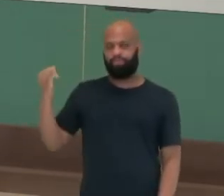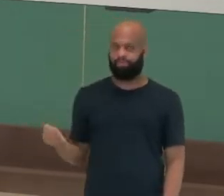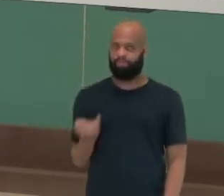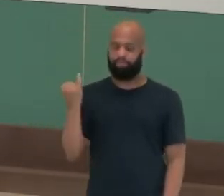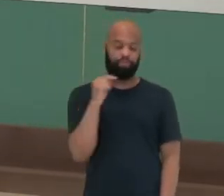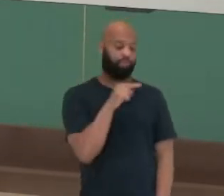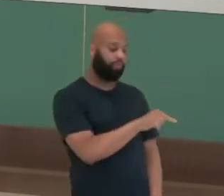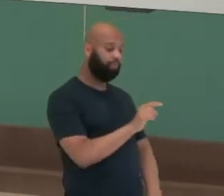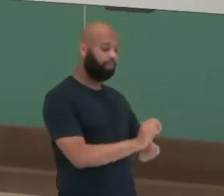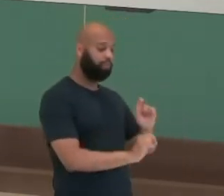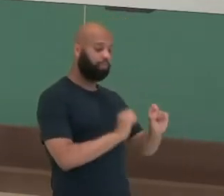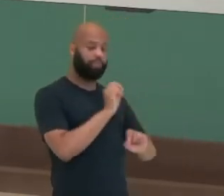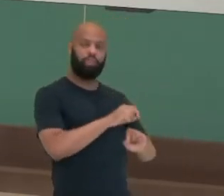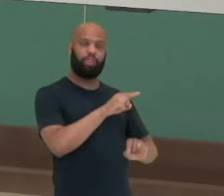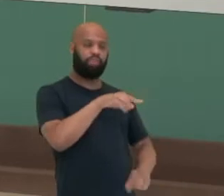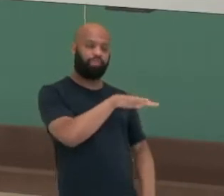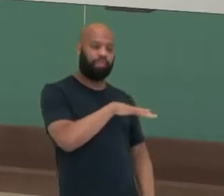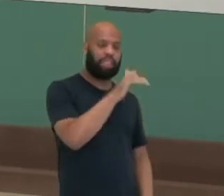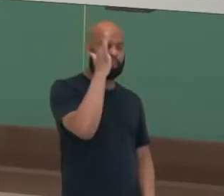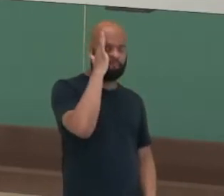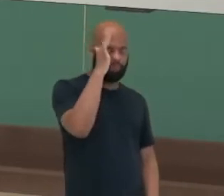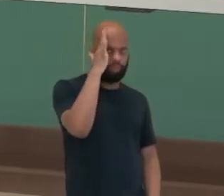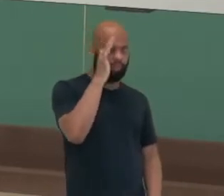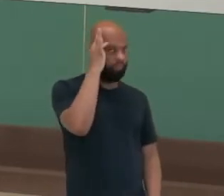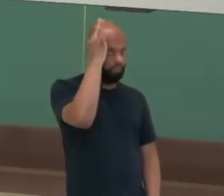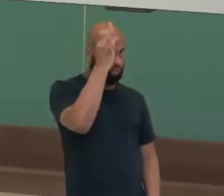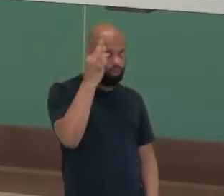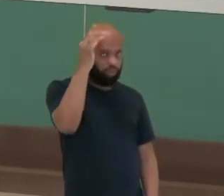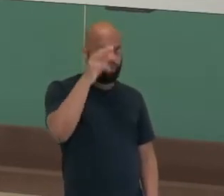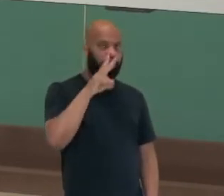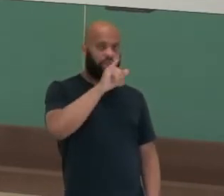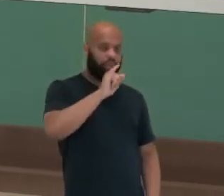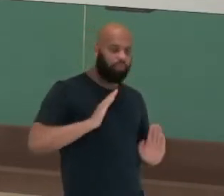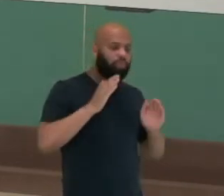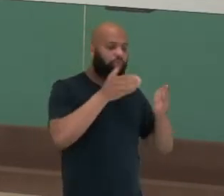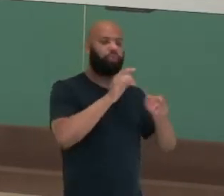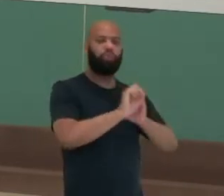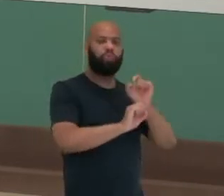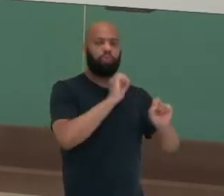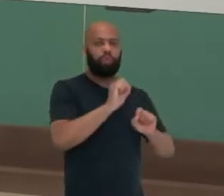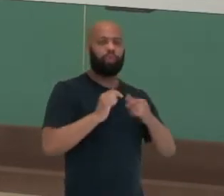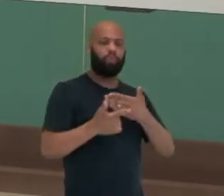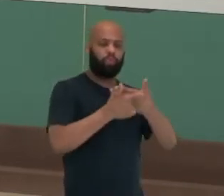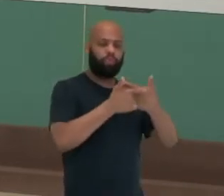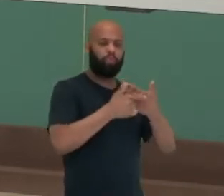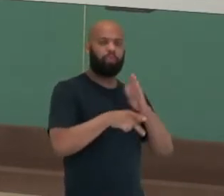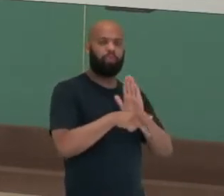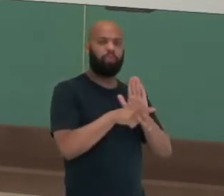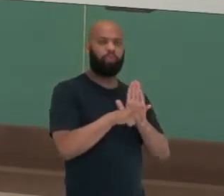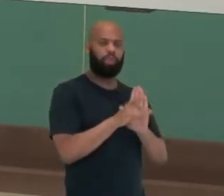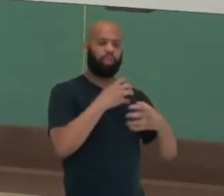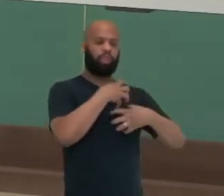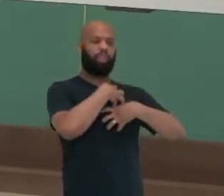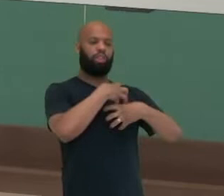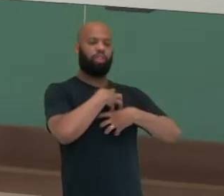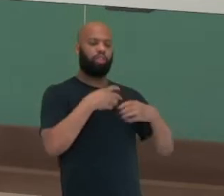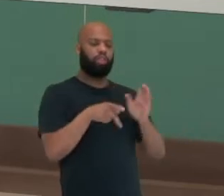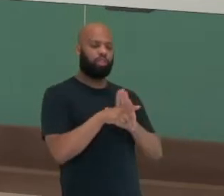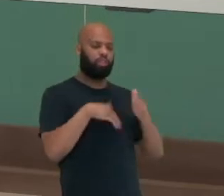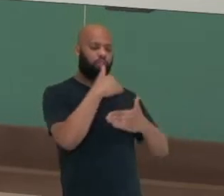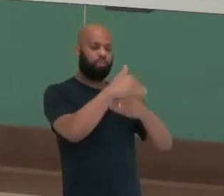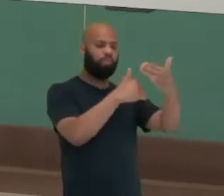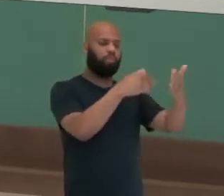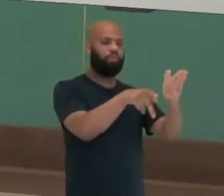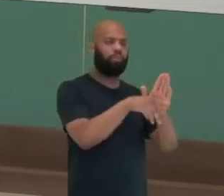empirismo é essa corrente filosófica que vai enfatizar o papel dos sentidos no processo